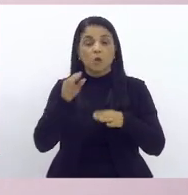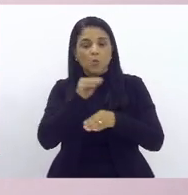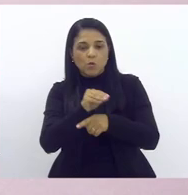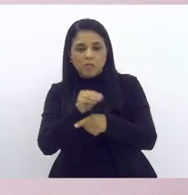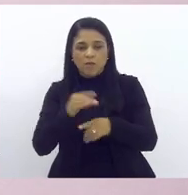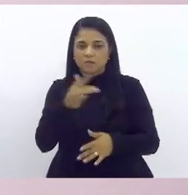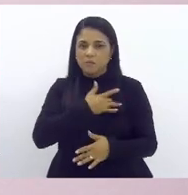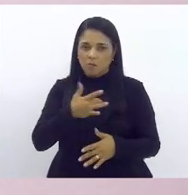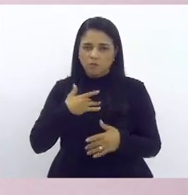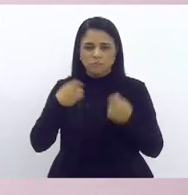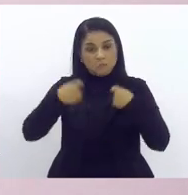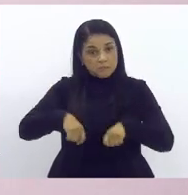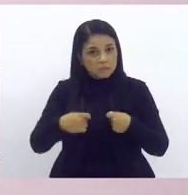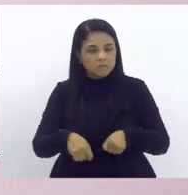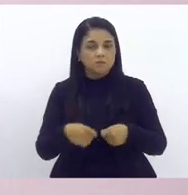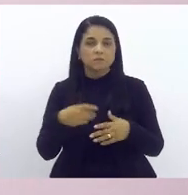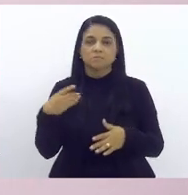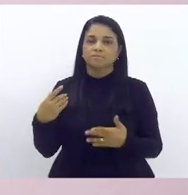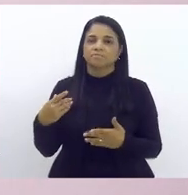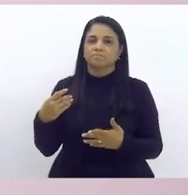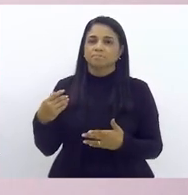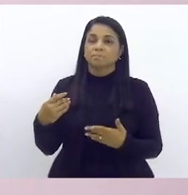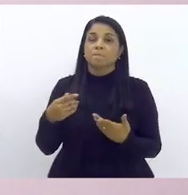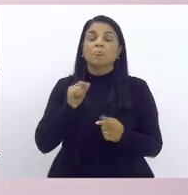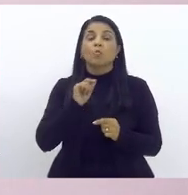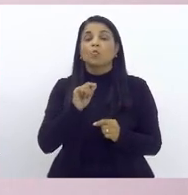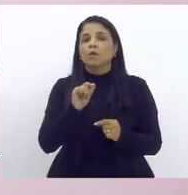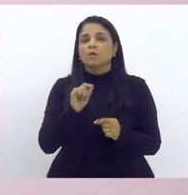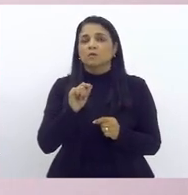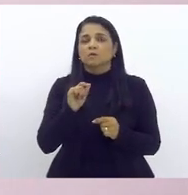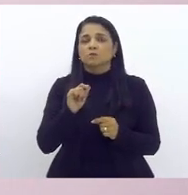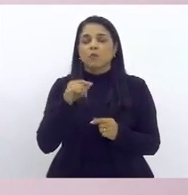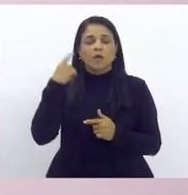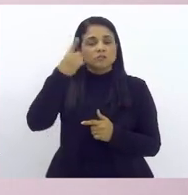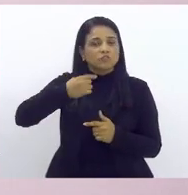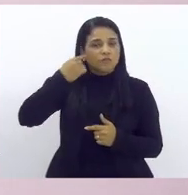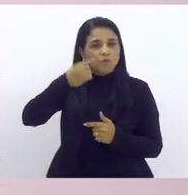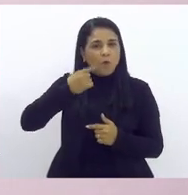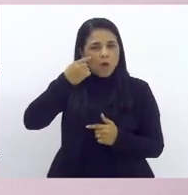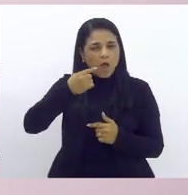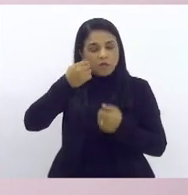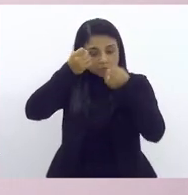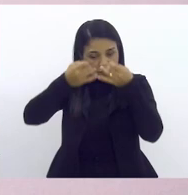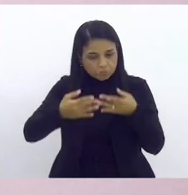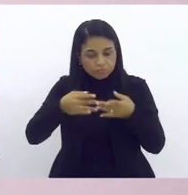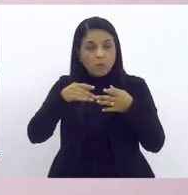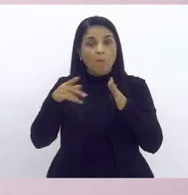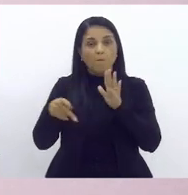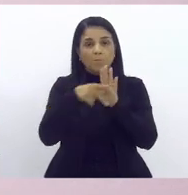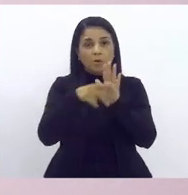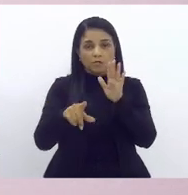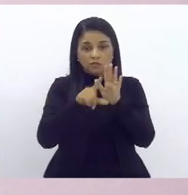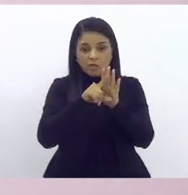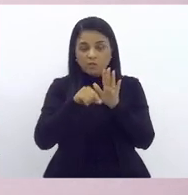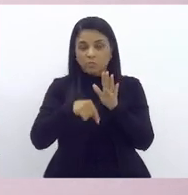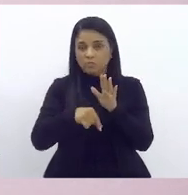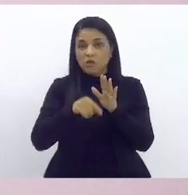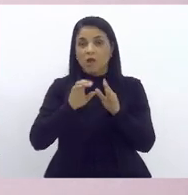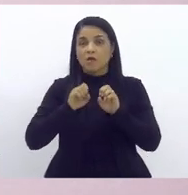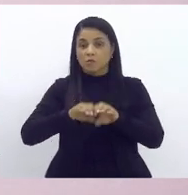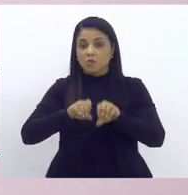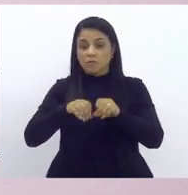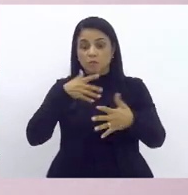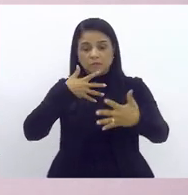da nossa saúde. Sobre o que falou o advogado, né? A gente está com um projeto protocolado aqui com a